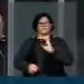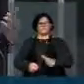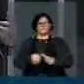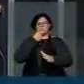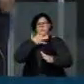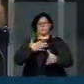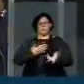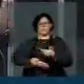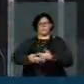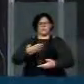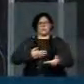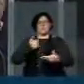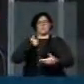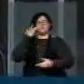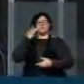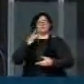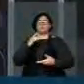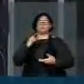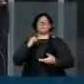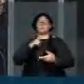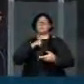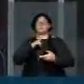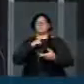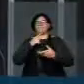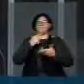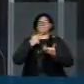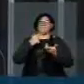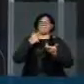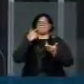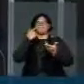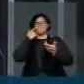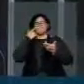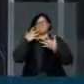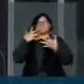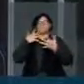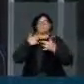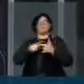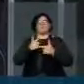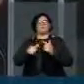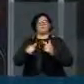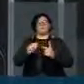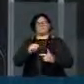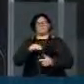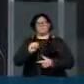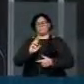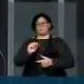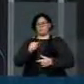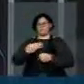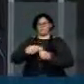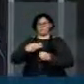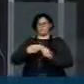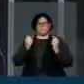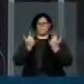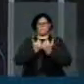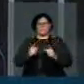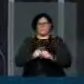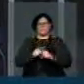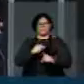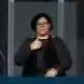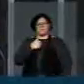sem debates e tensões, com as polícias da Câmara Municipal, onde exerci mandato, da Assembleia Legislativa.